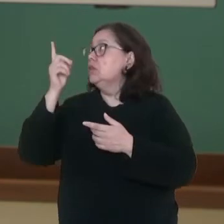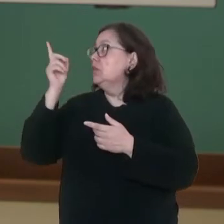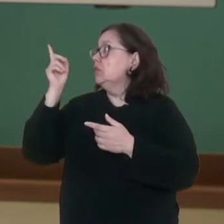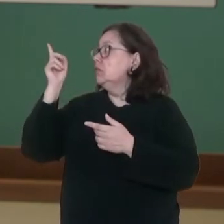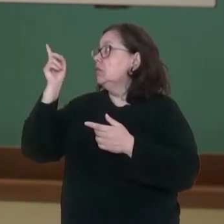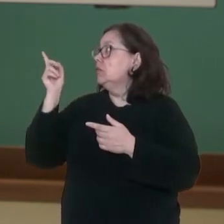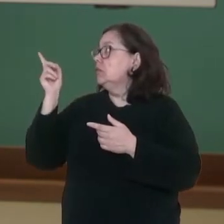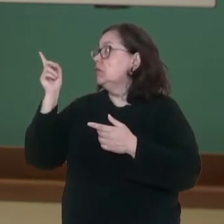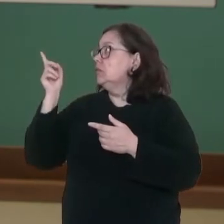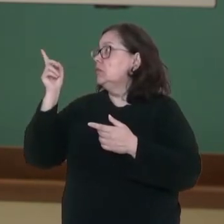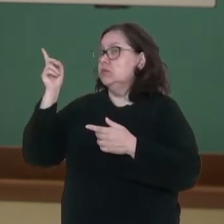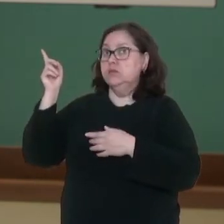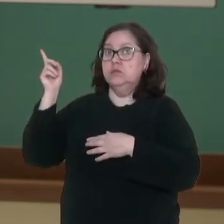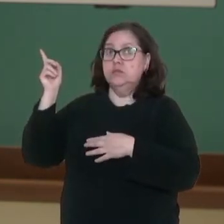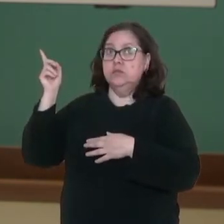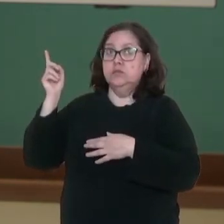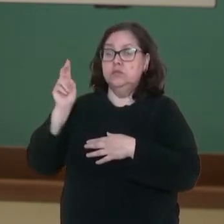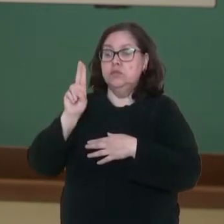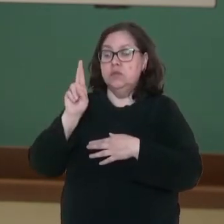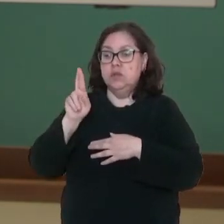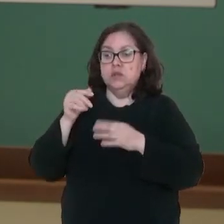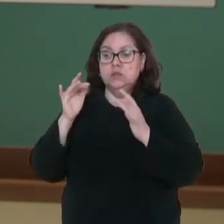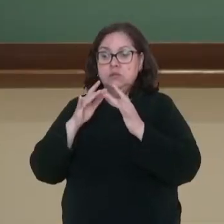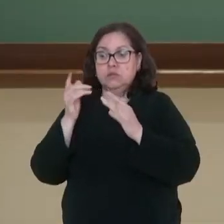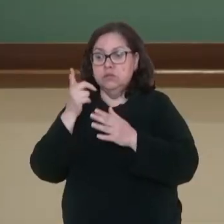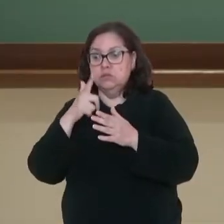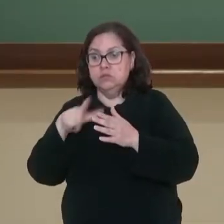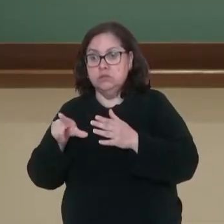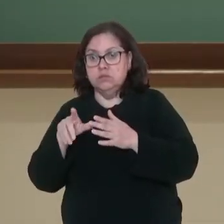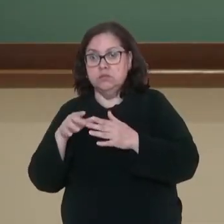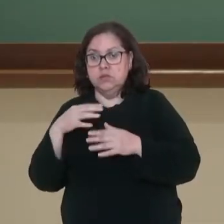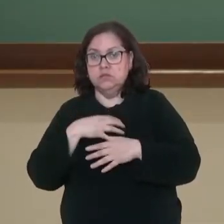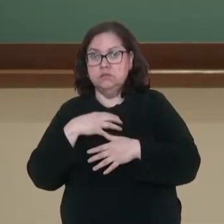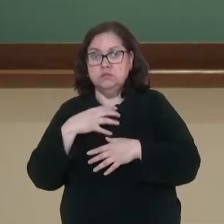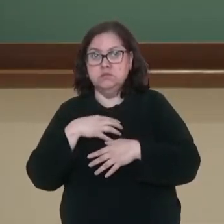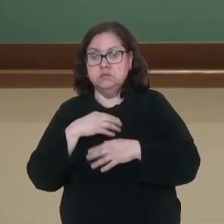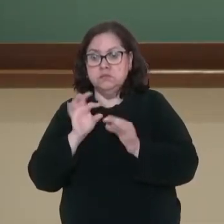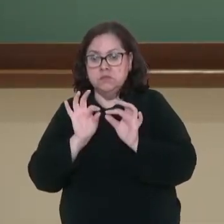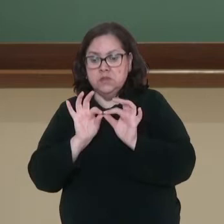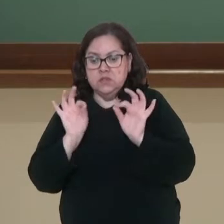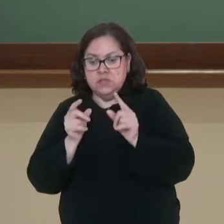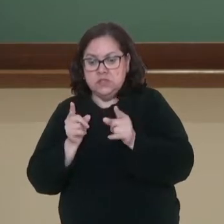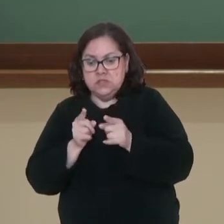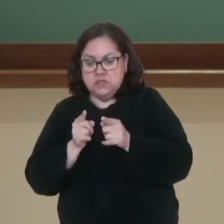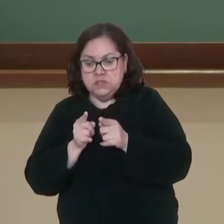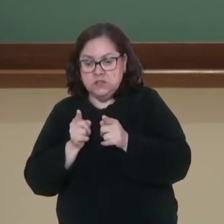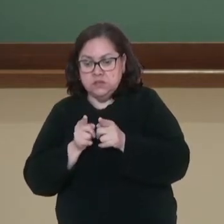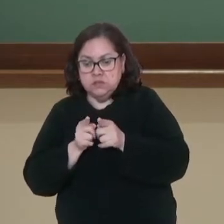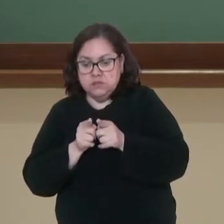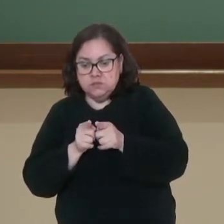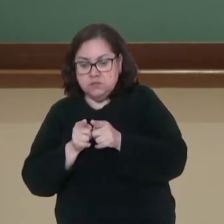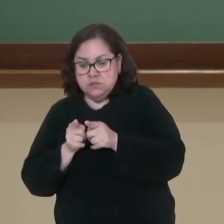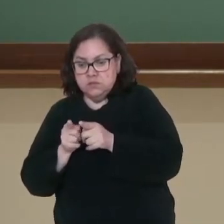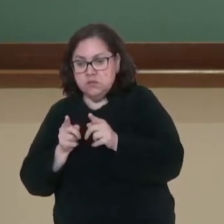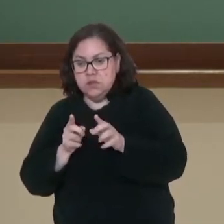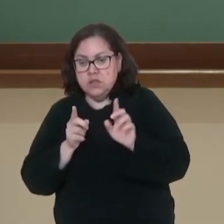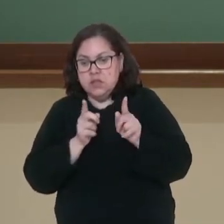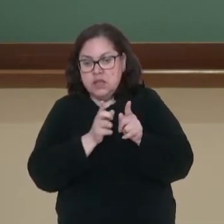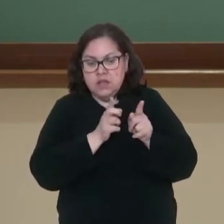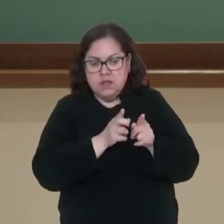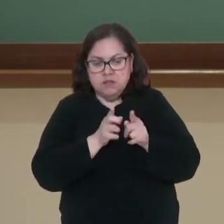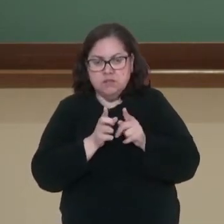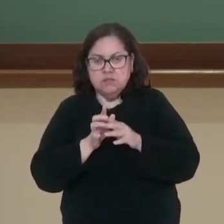eles, vai ser o R, que é a unidade de recombinação. A gente não vai dar em centímetros. Se fosse fazer em centímetros, a gente